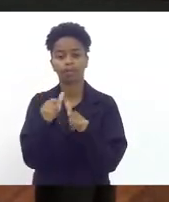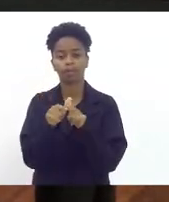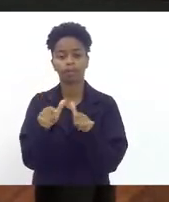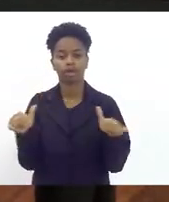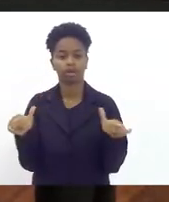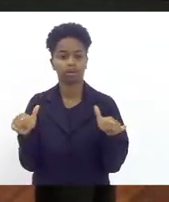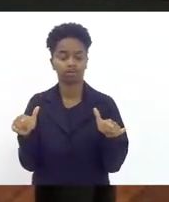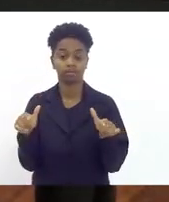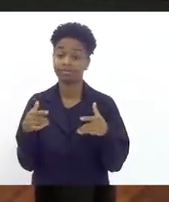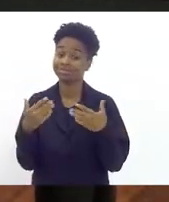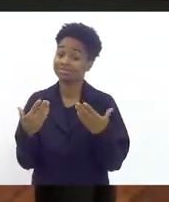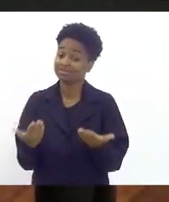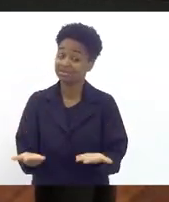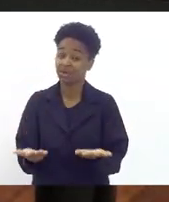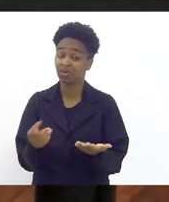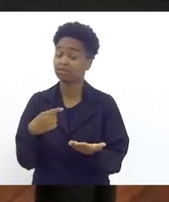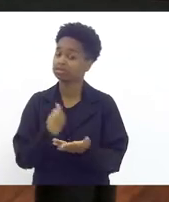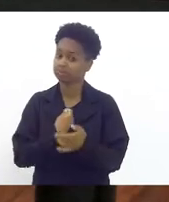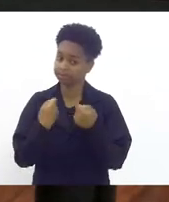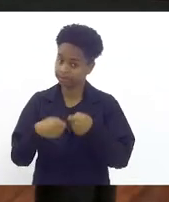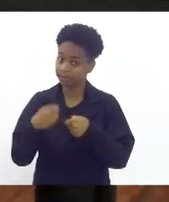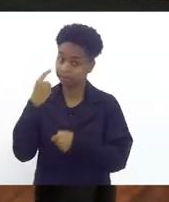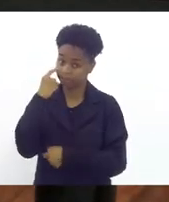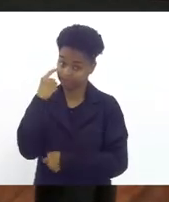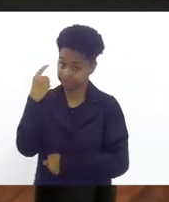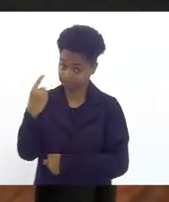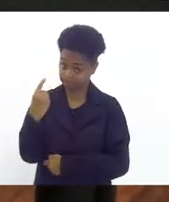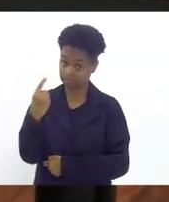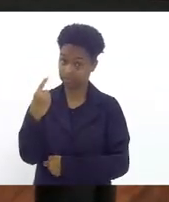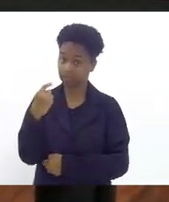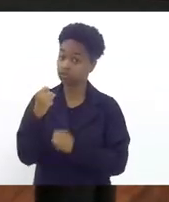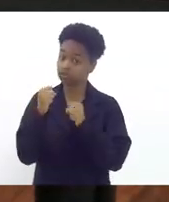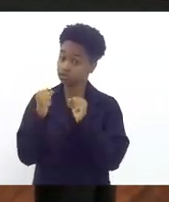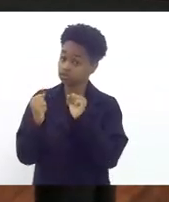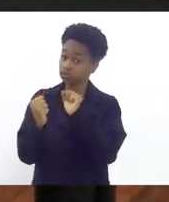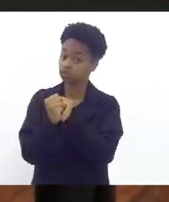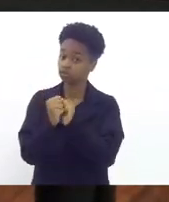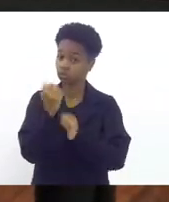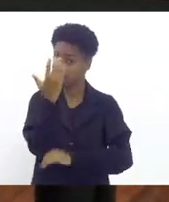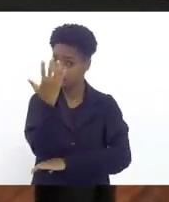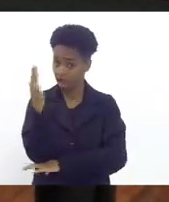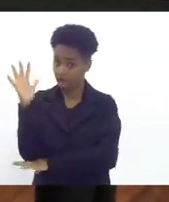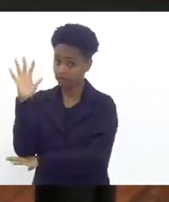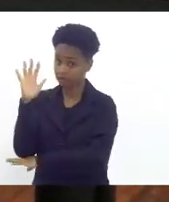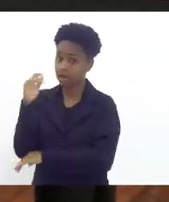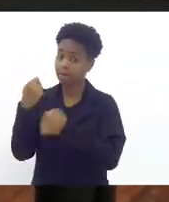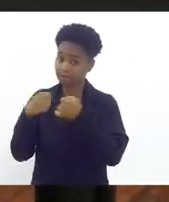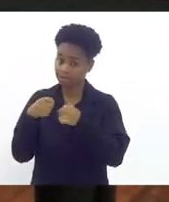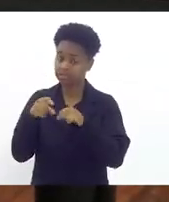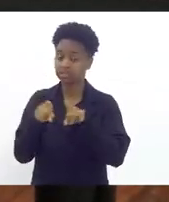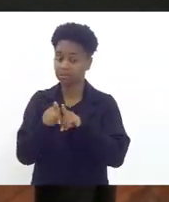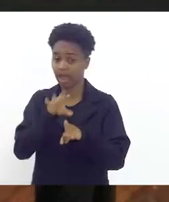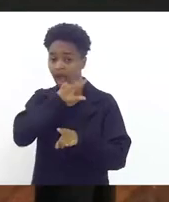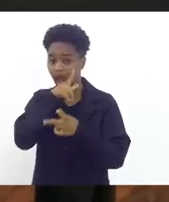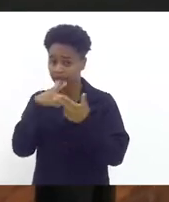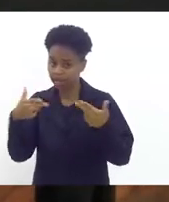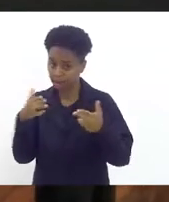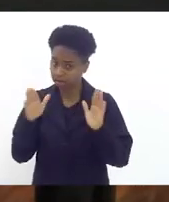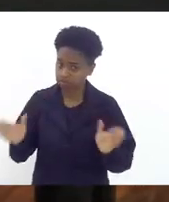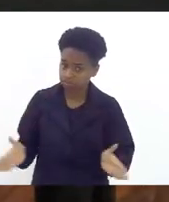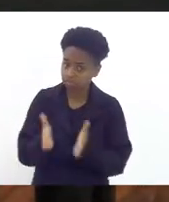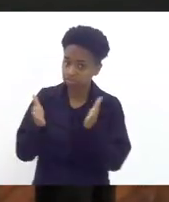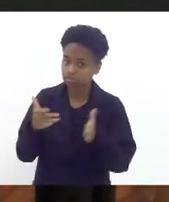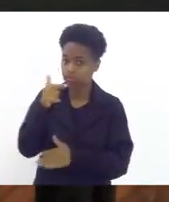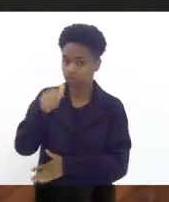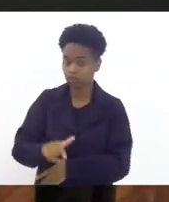Então a gente tem que pensar que junto com a reflorestamento tem que vir a reformação o